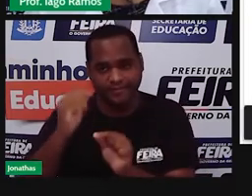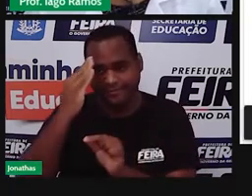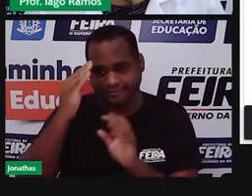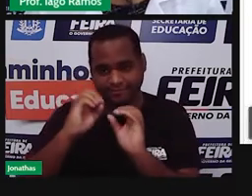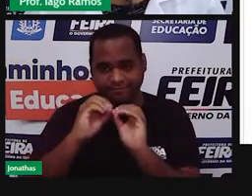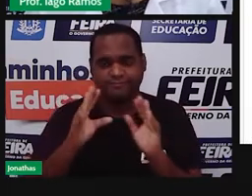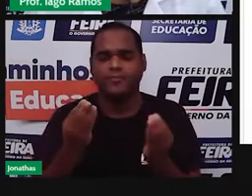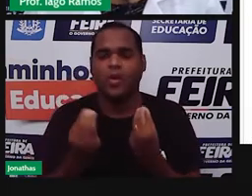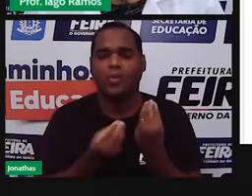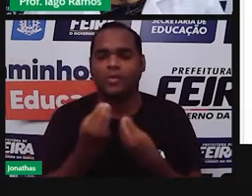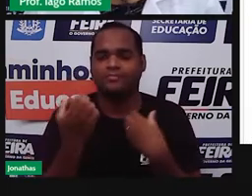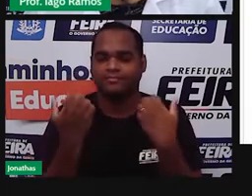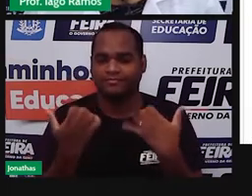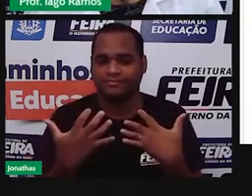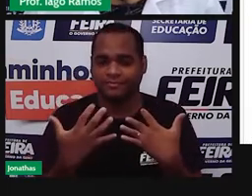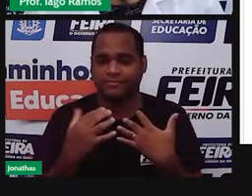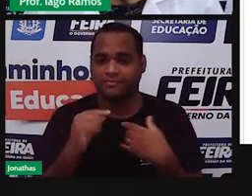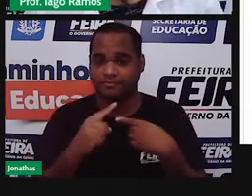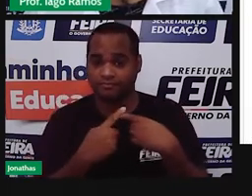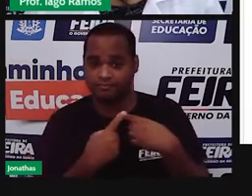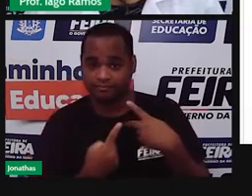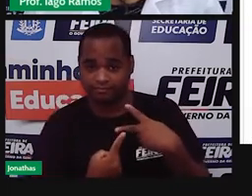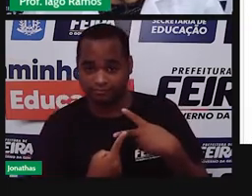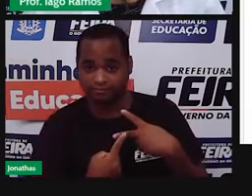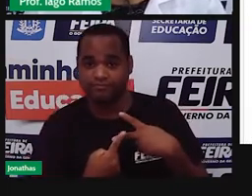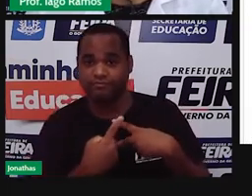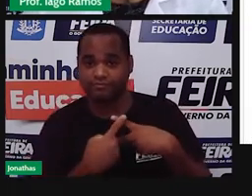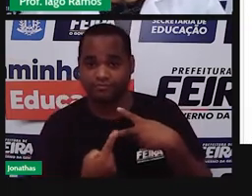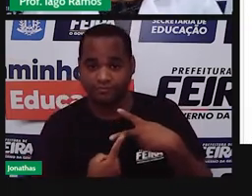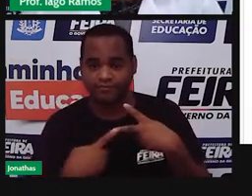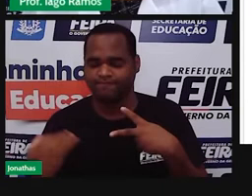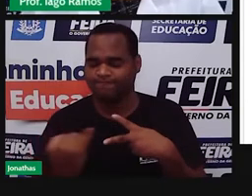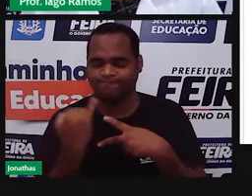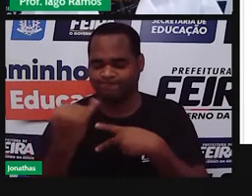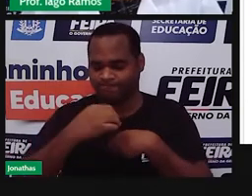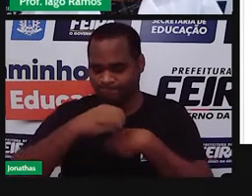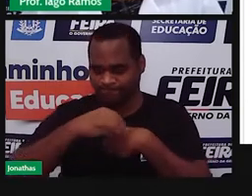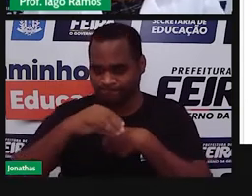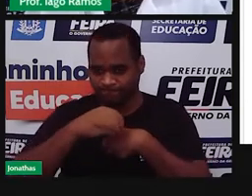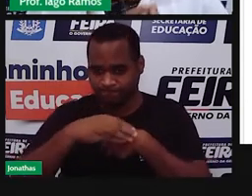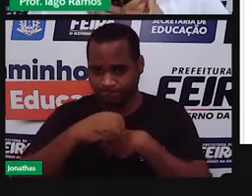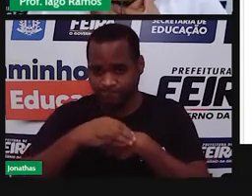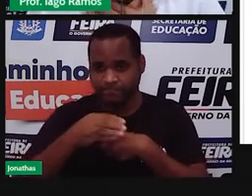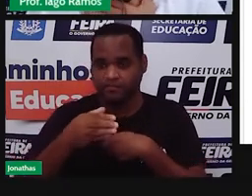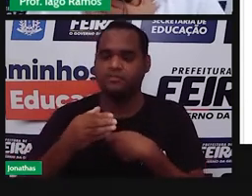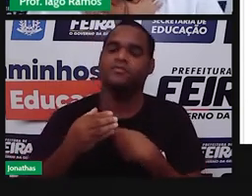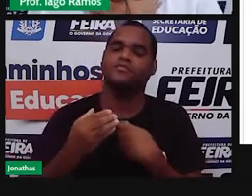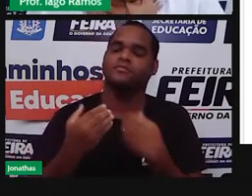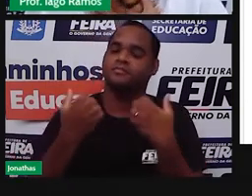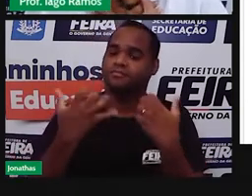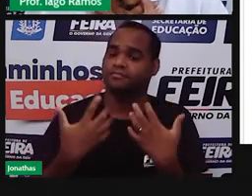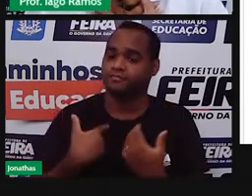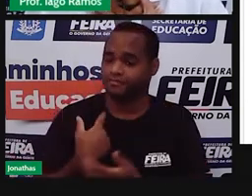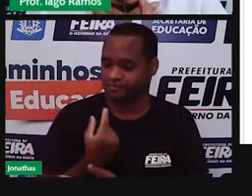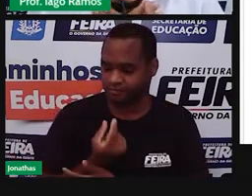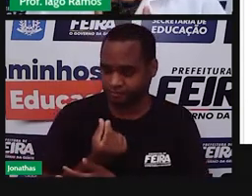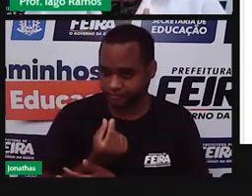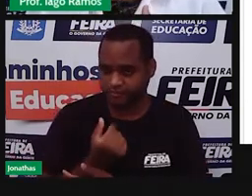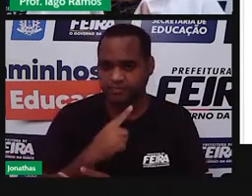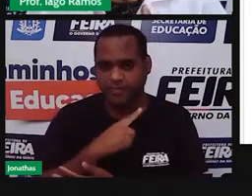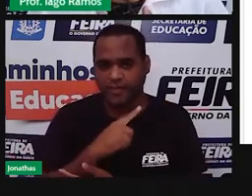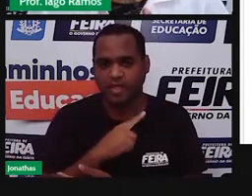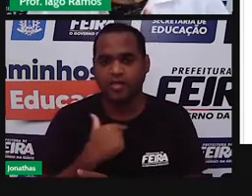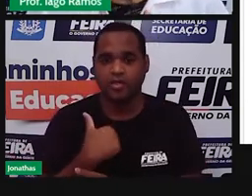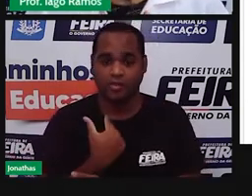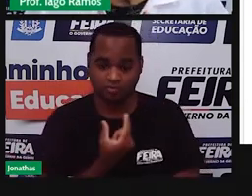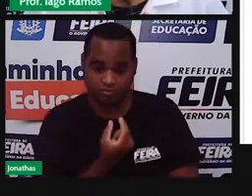deixar combinado duas coisas, tá? Quando a gente tem dinheiro, quando